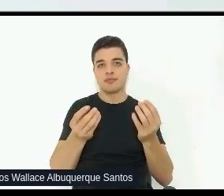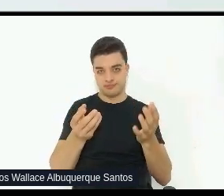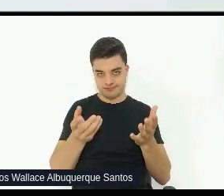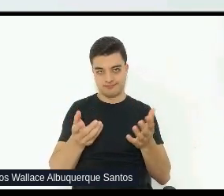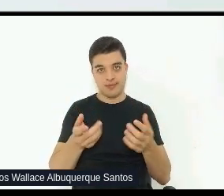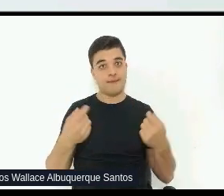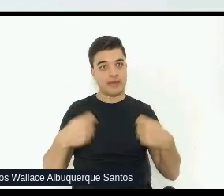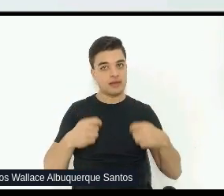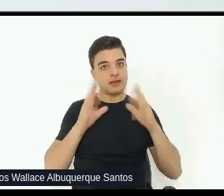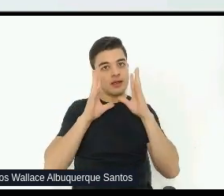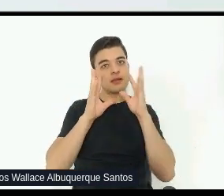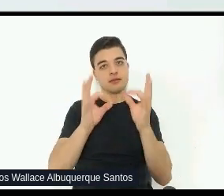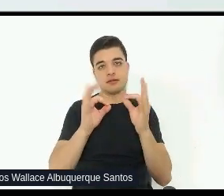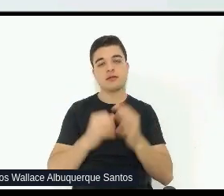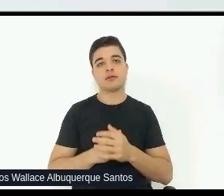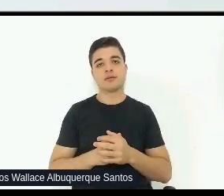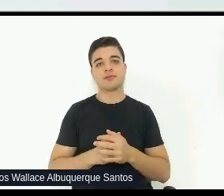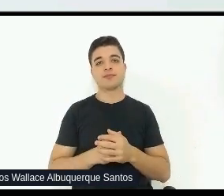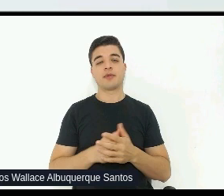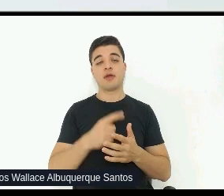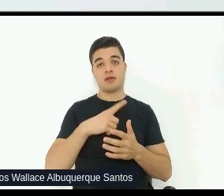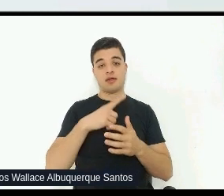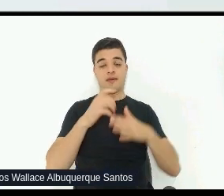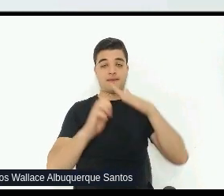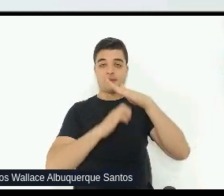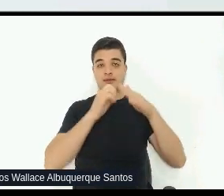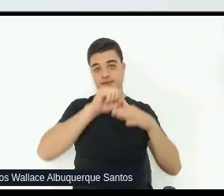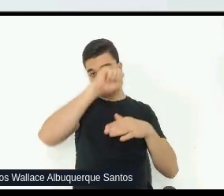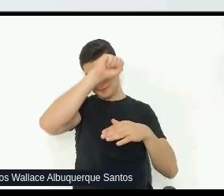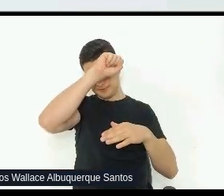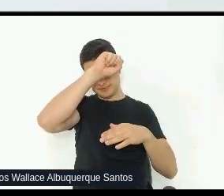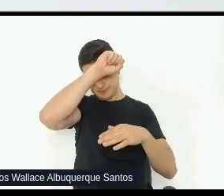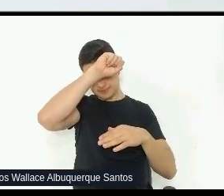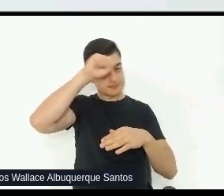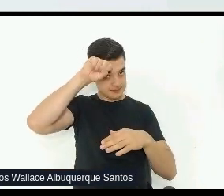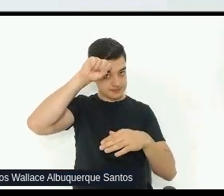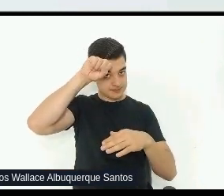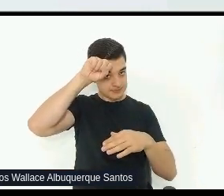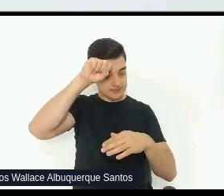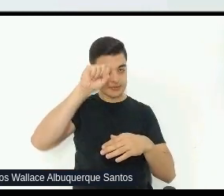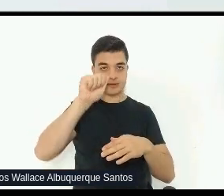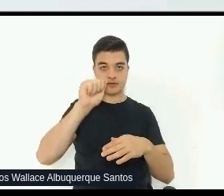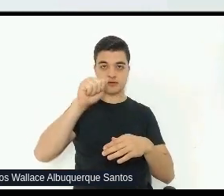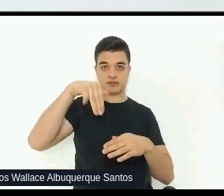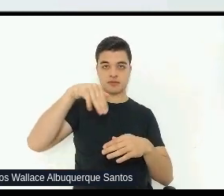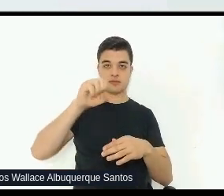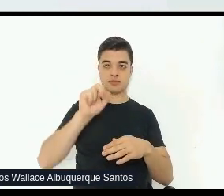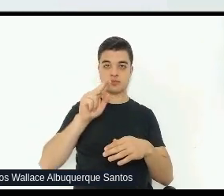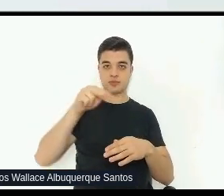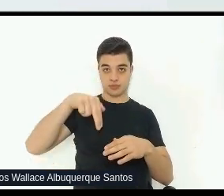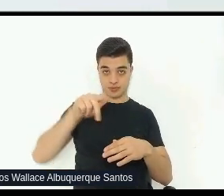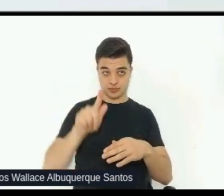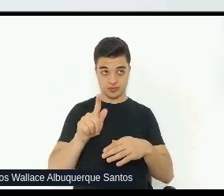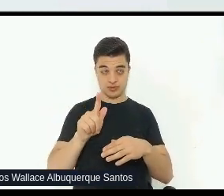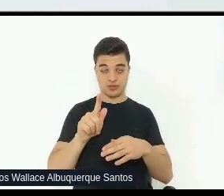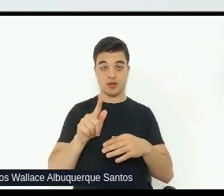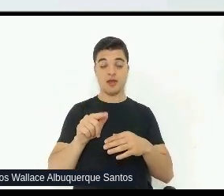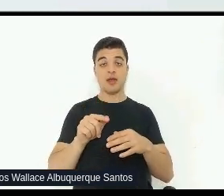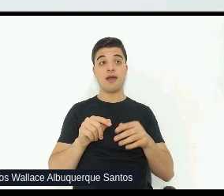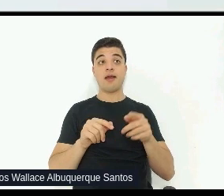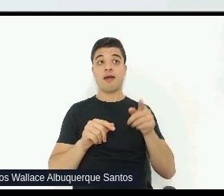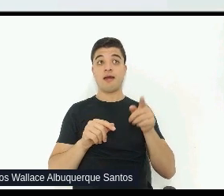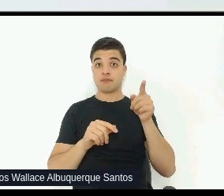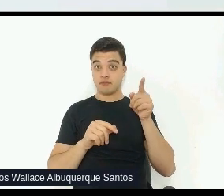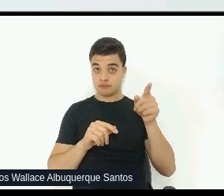Samsung, e aí não é uma resposta visual, mas é uma resposta de escuta, né? Porque quando a gente dá